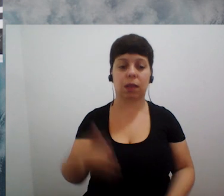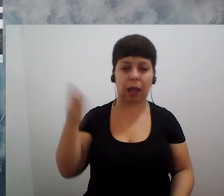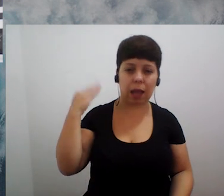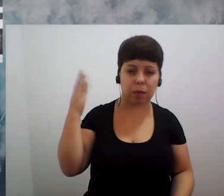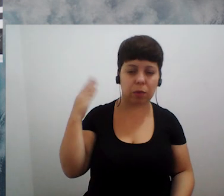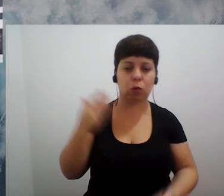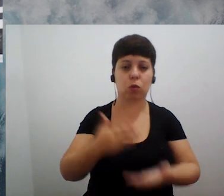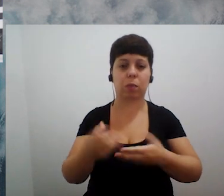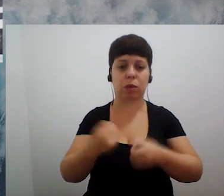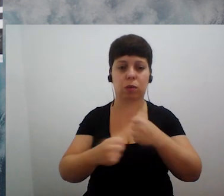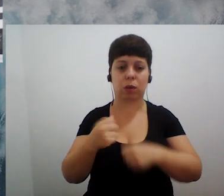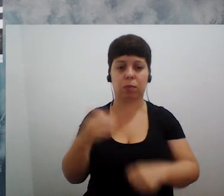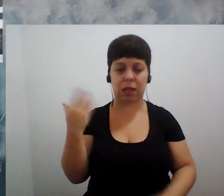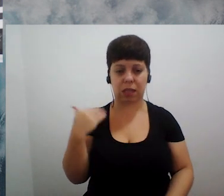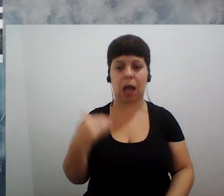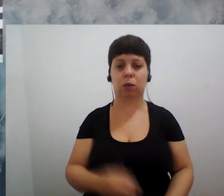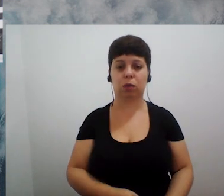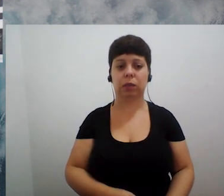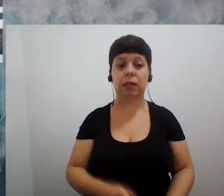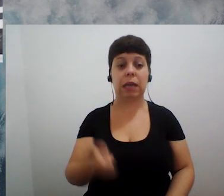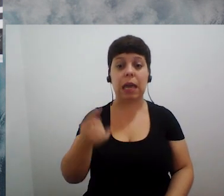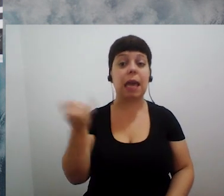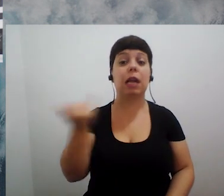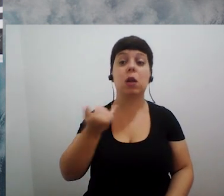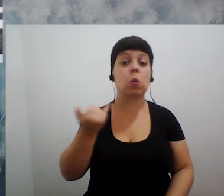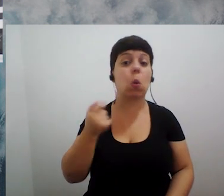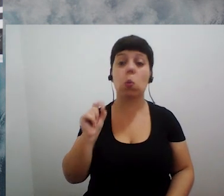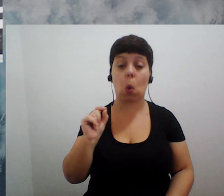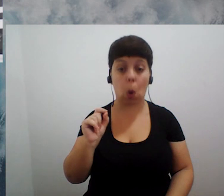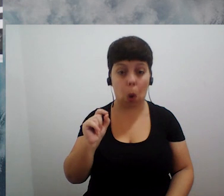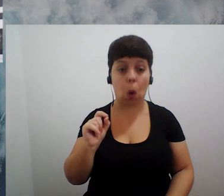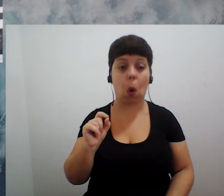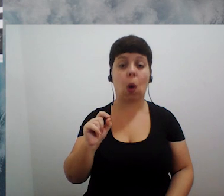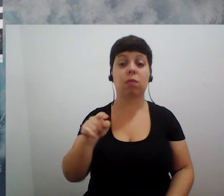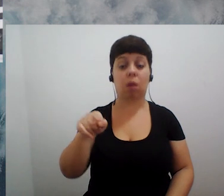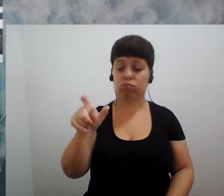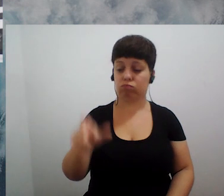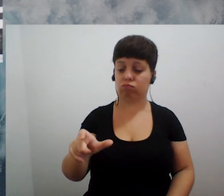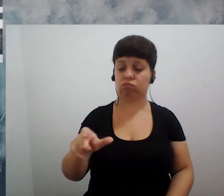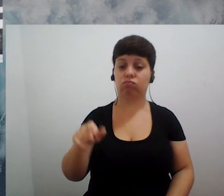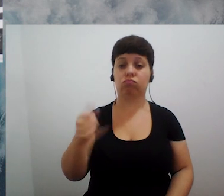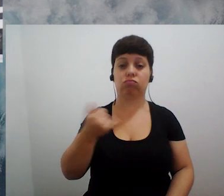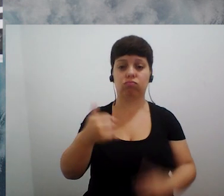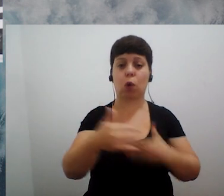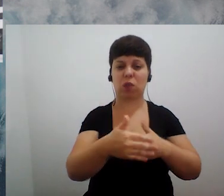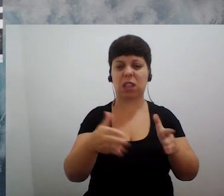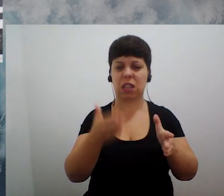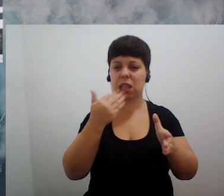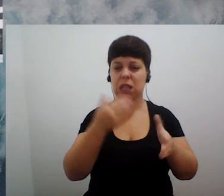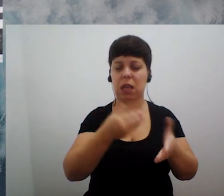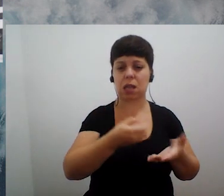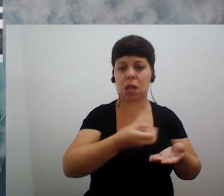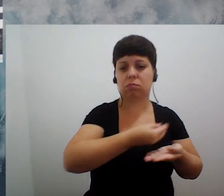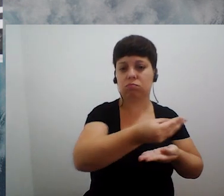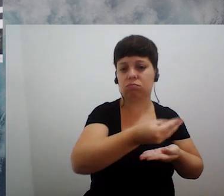na época, logo no começo do ano passado. É, então, e sabe o que ele contou para a gente, Marcelo? Ele contou que quando ele ajudava a